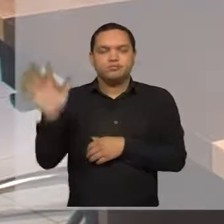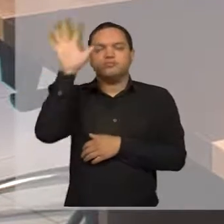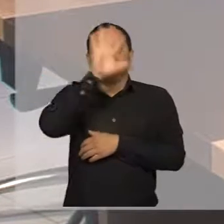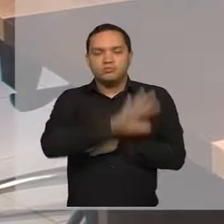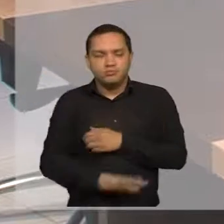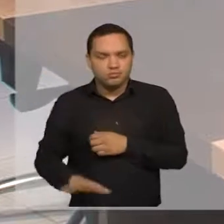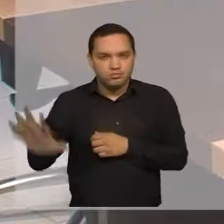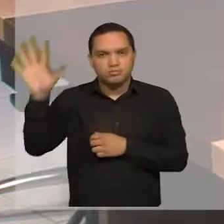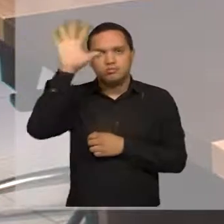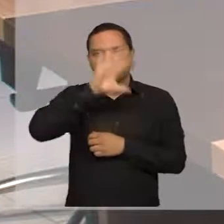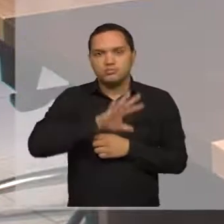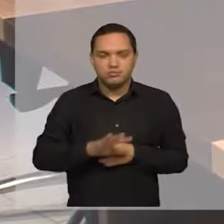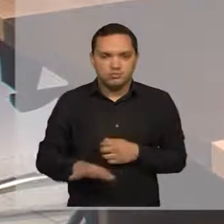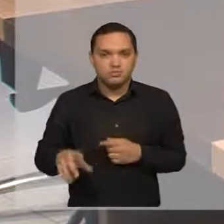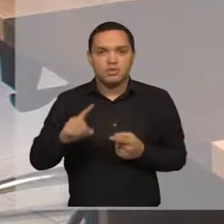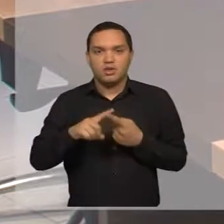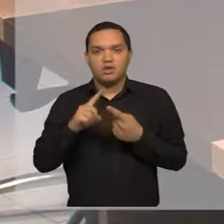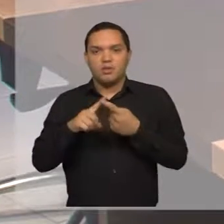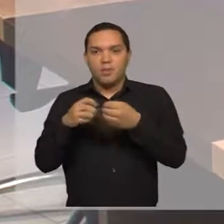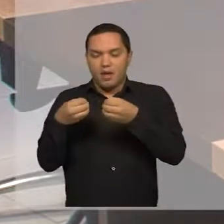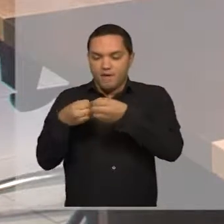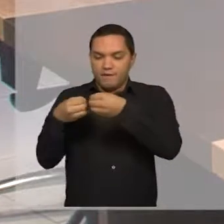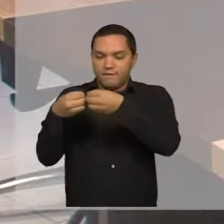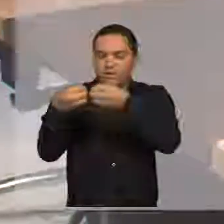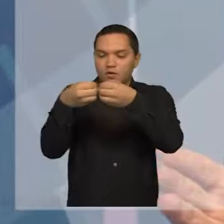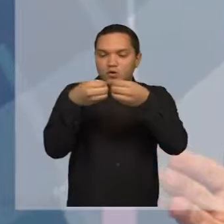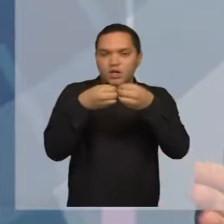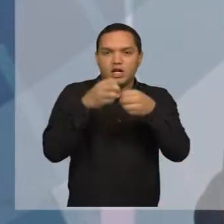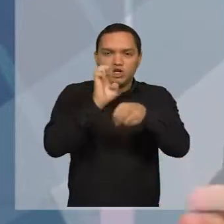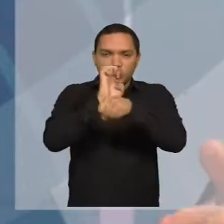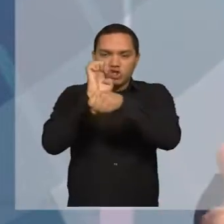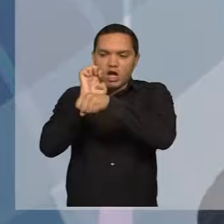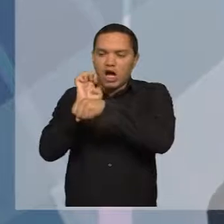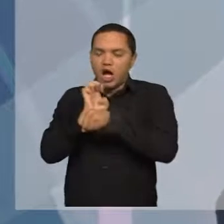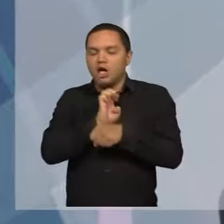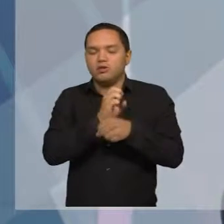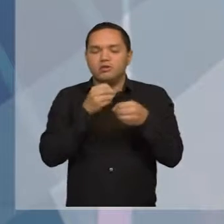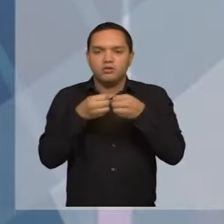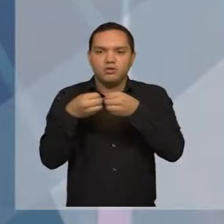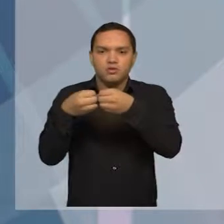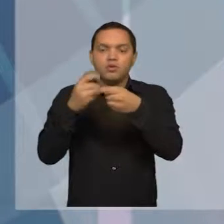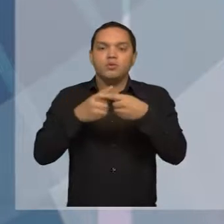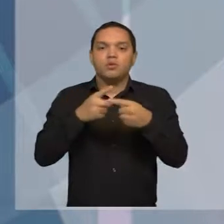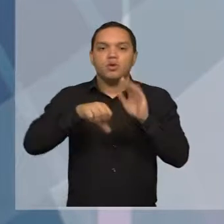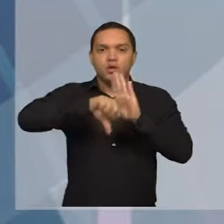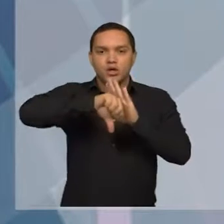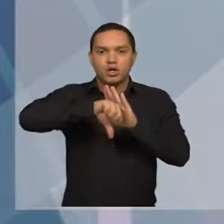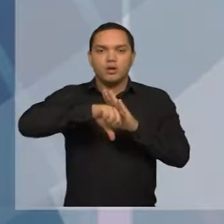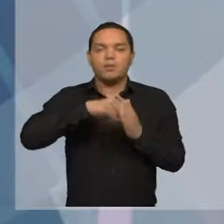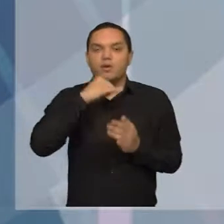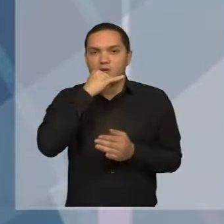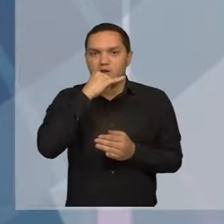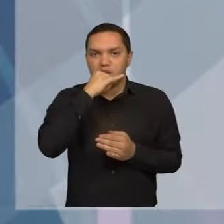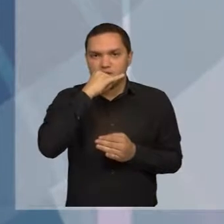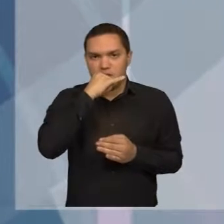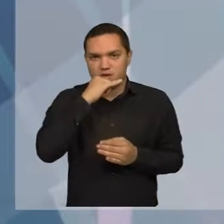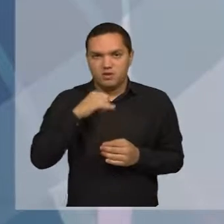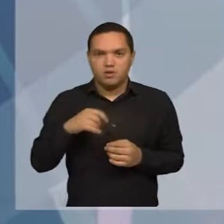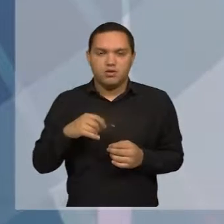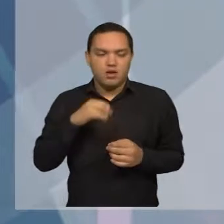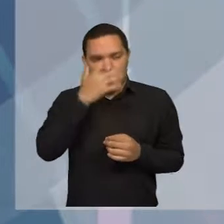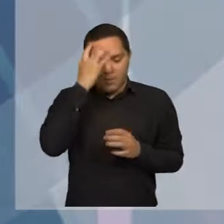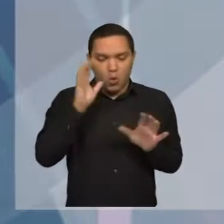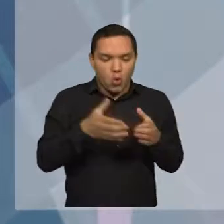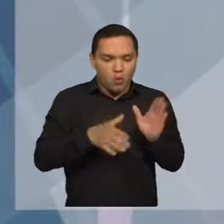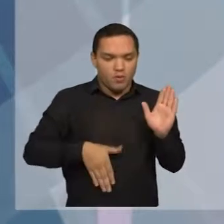própria questão das fronteiras, né, que ele está colocando, que o crime hoje, por exemplo, você organiza o crime